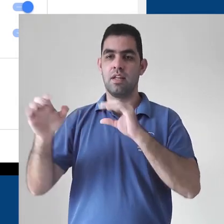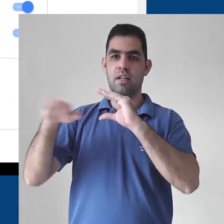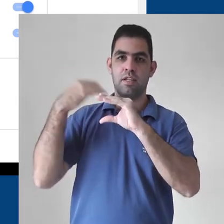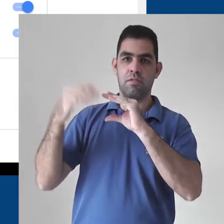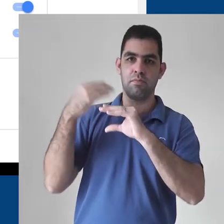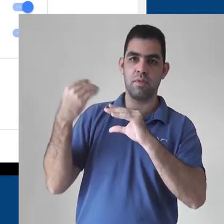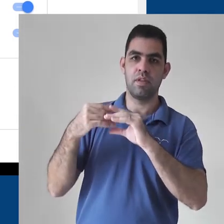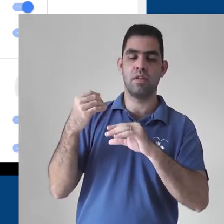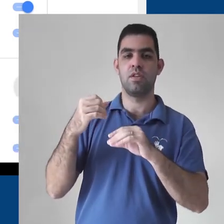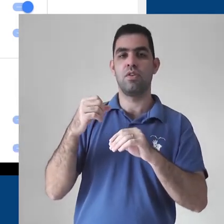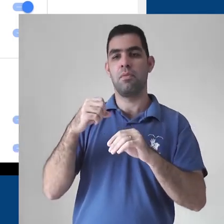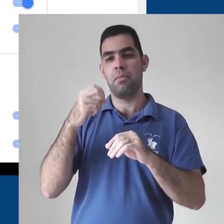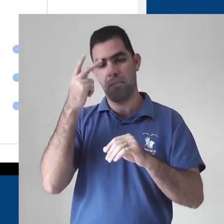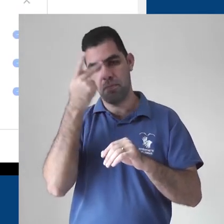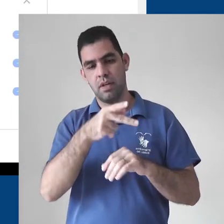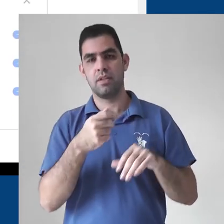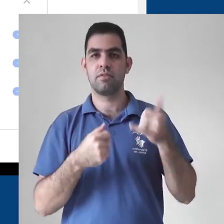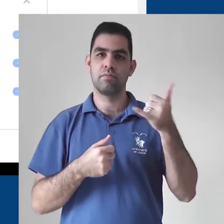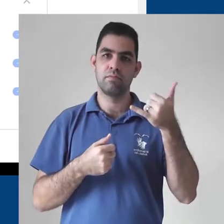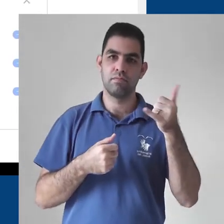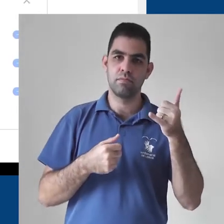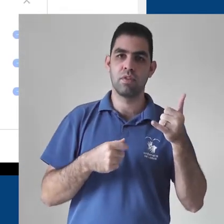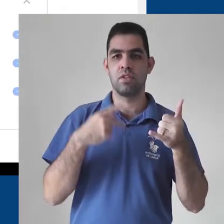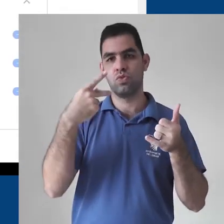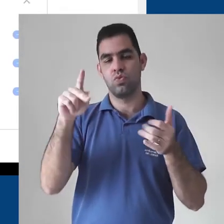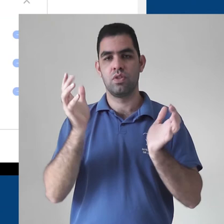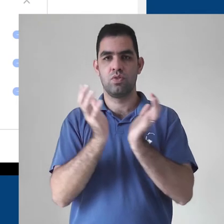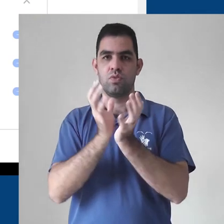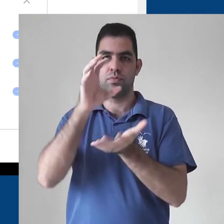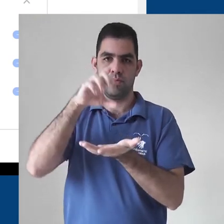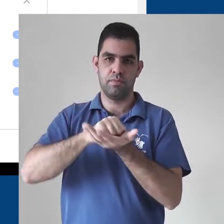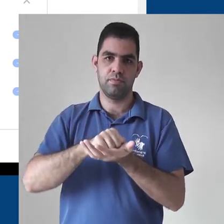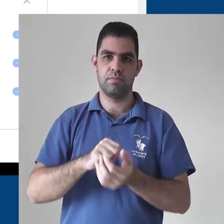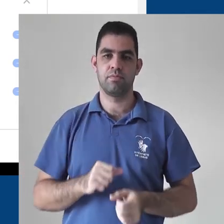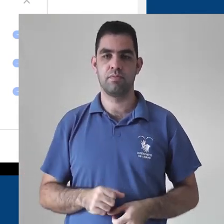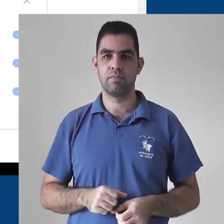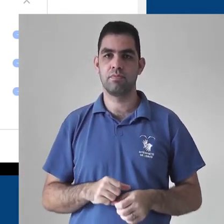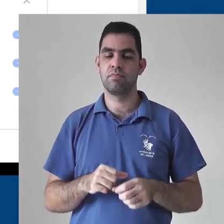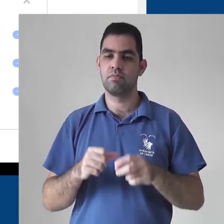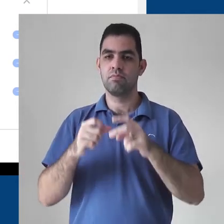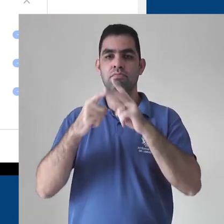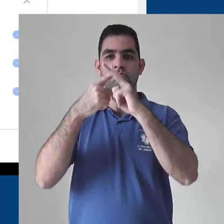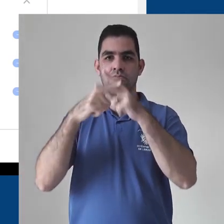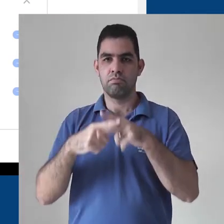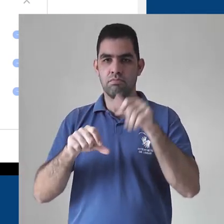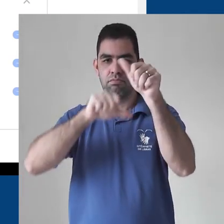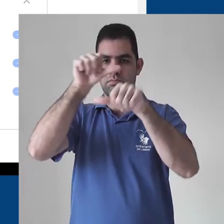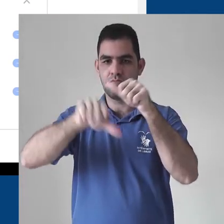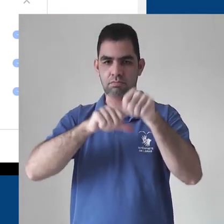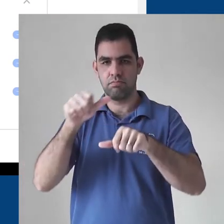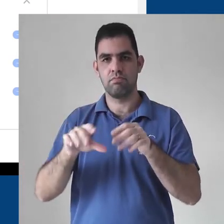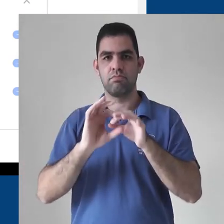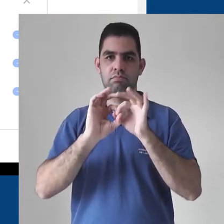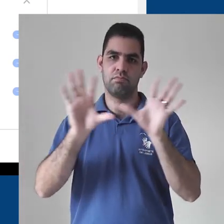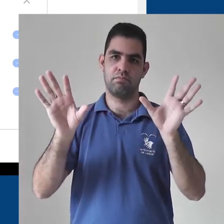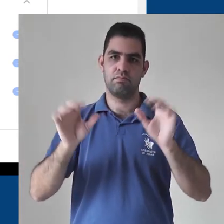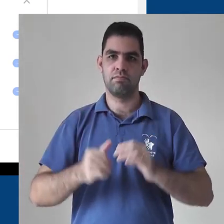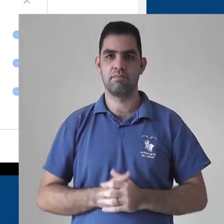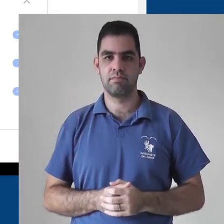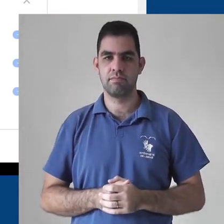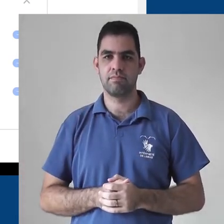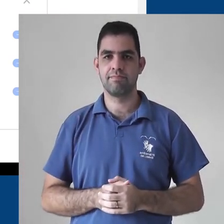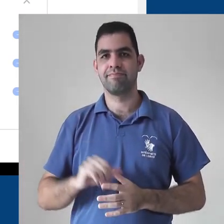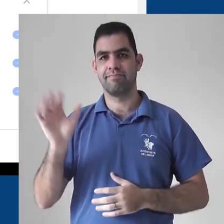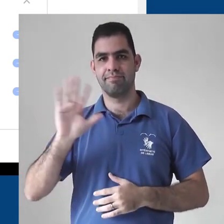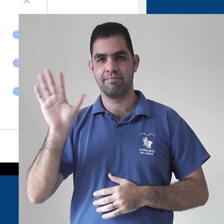o e-mail e as notificações para dispositivos móveis e uma turma que você faz parte altere essas configurações conforme a